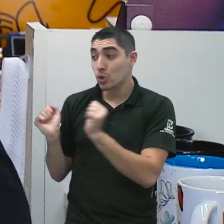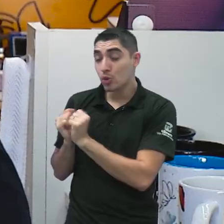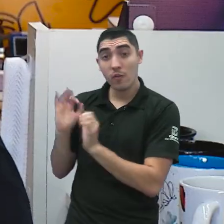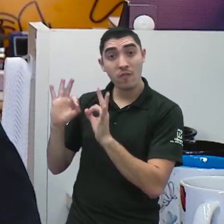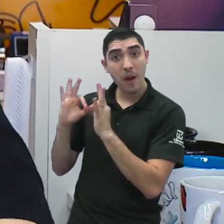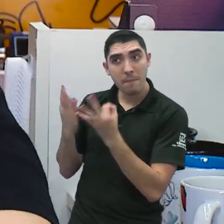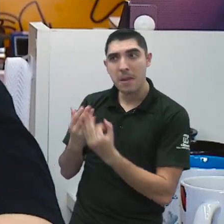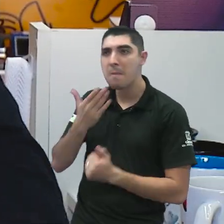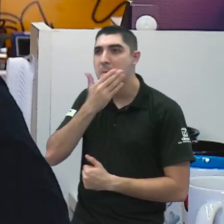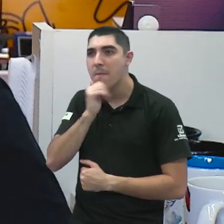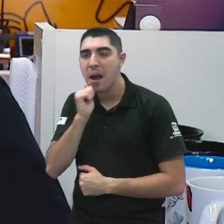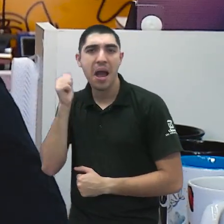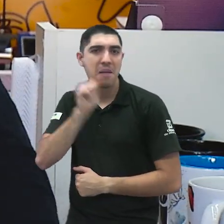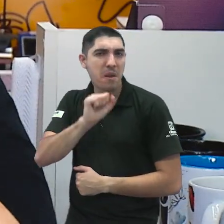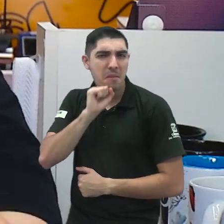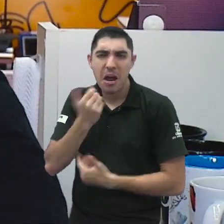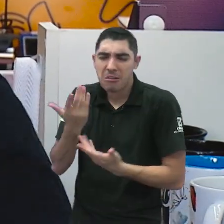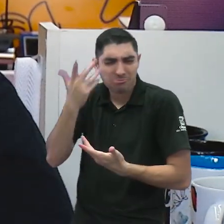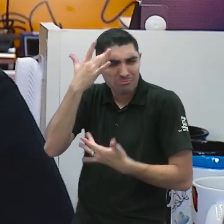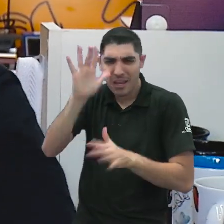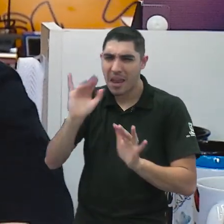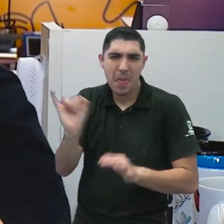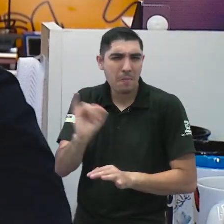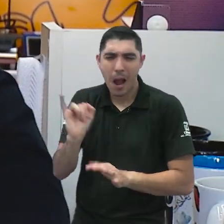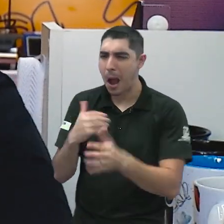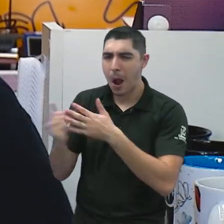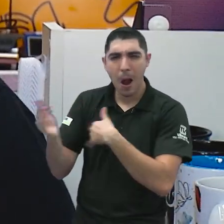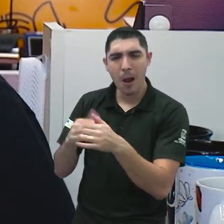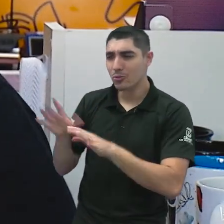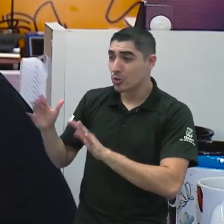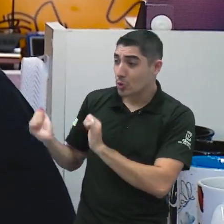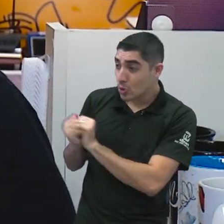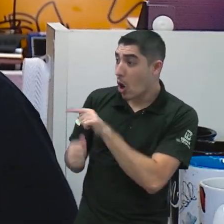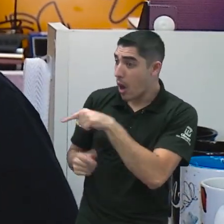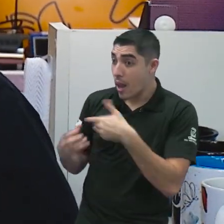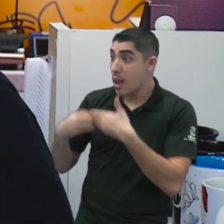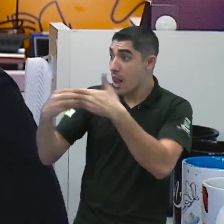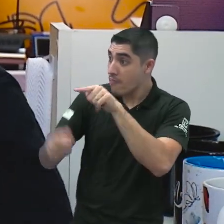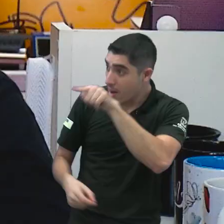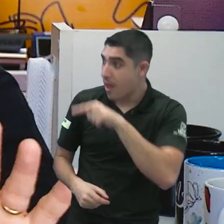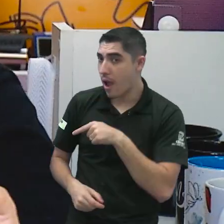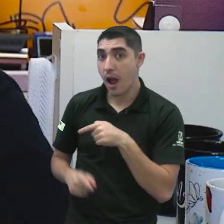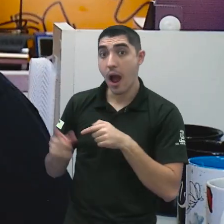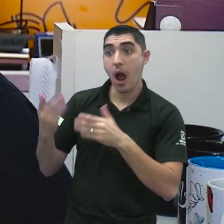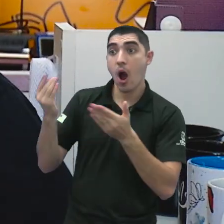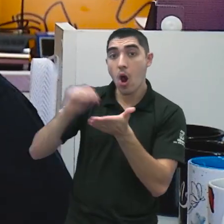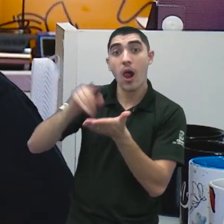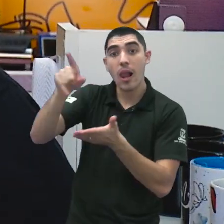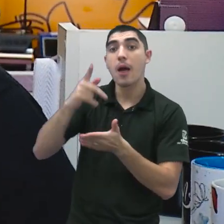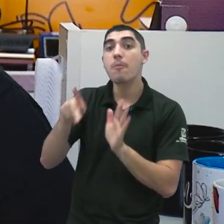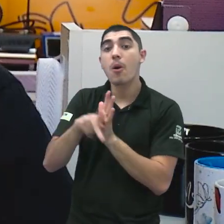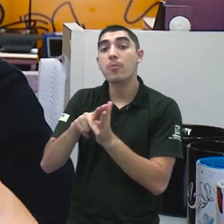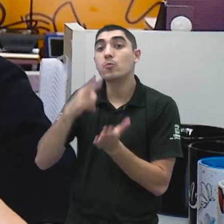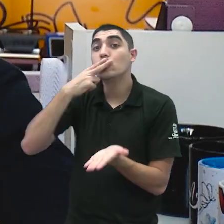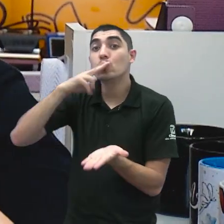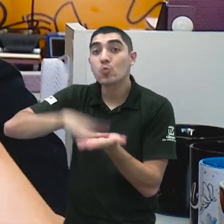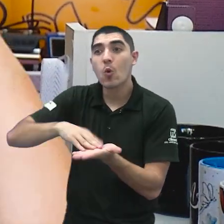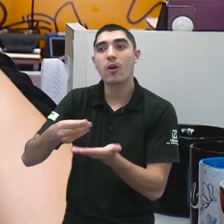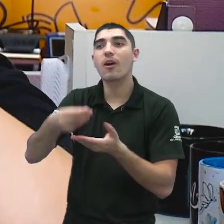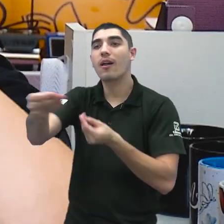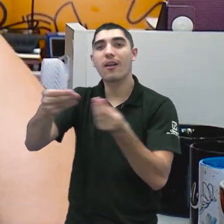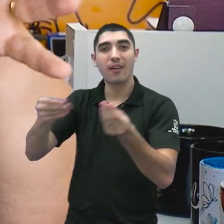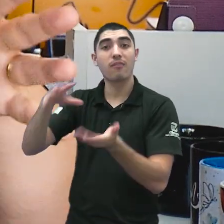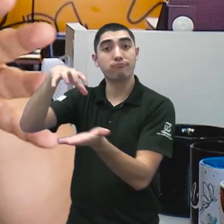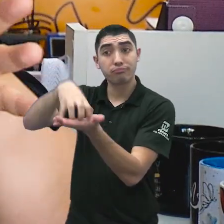da família, um papai, a mamãe, sei lá, o irmão, né? Fala assim, irmão, ó, leva para mim, coloca isso aqui tudo lá no correio. Entendeu? Colocou